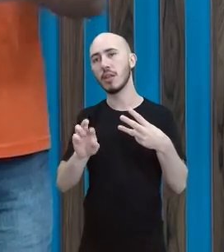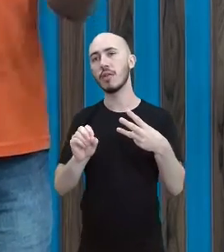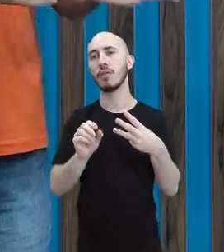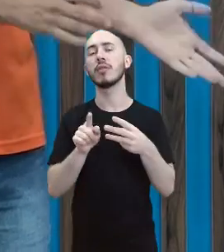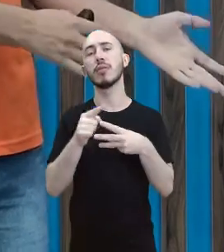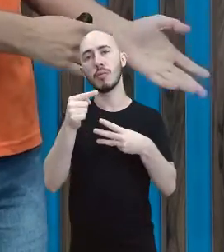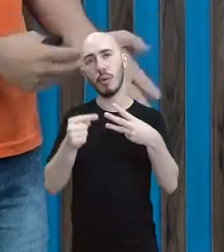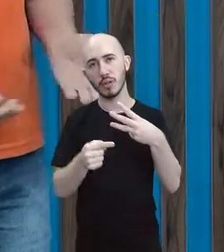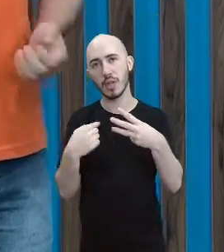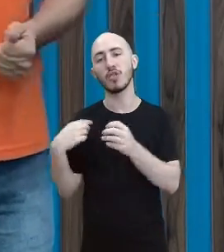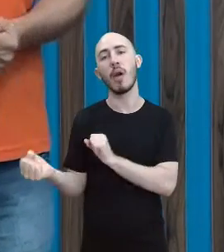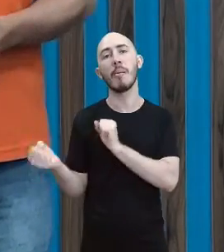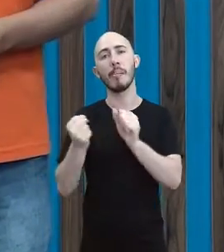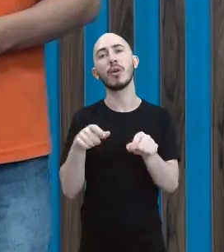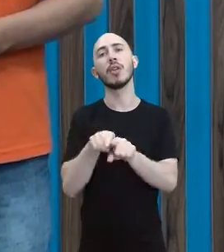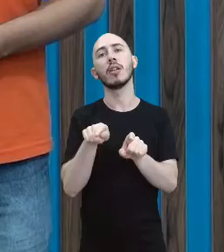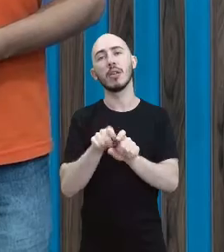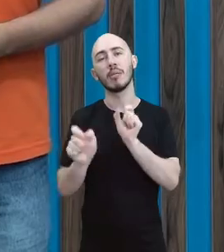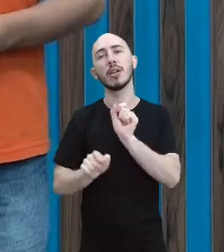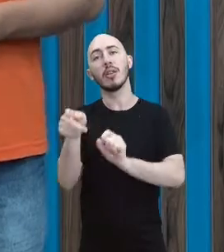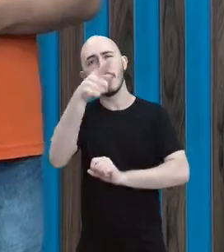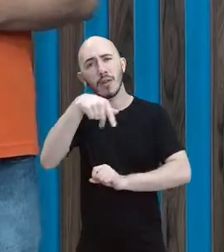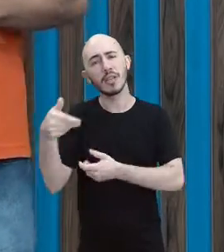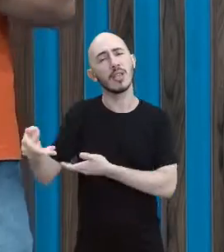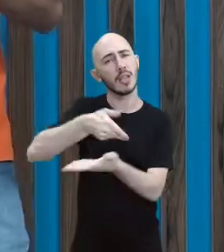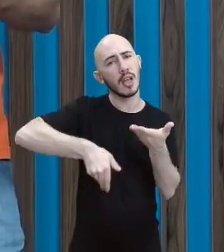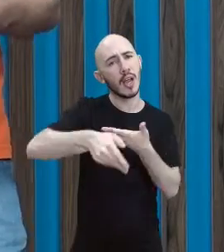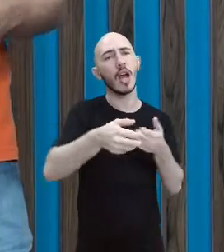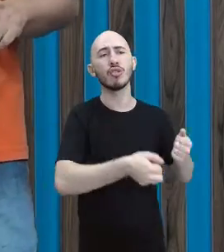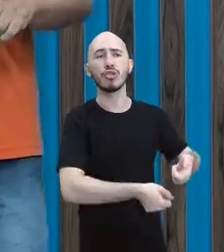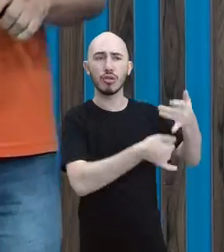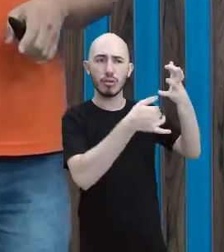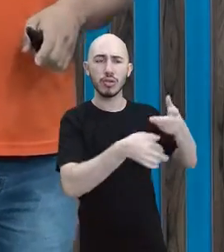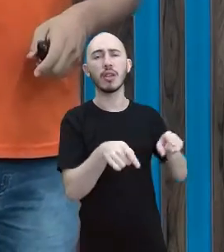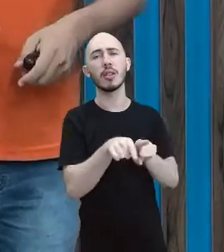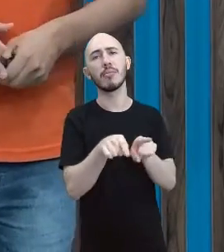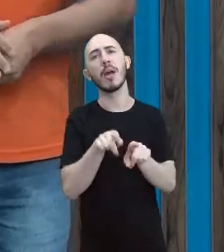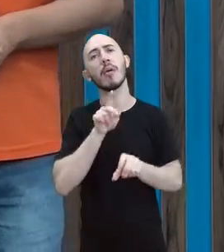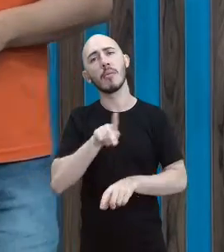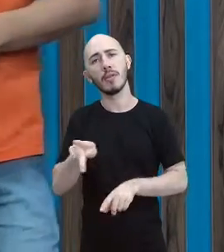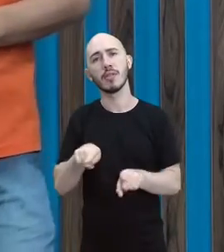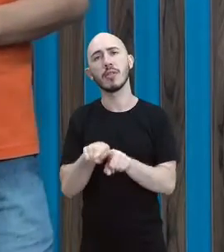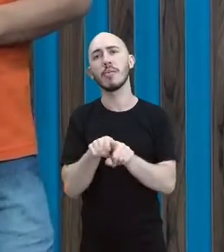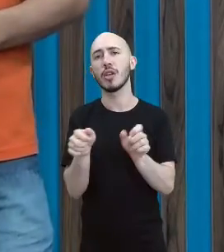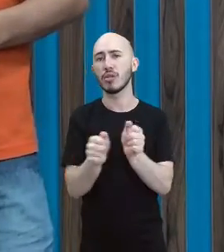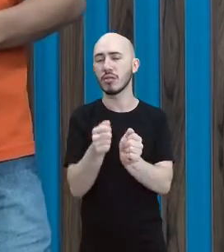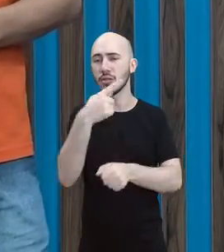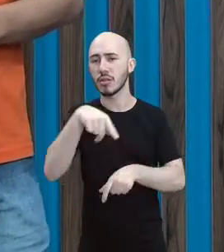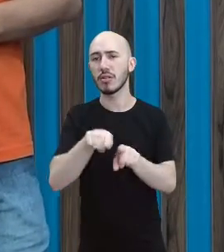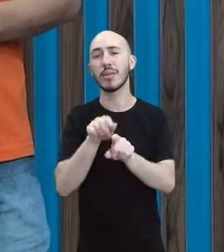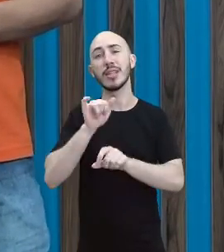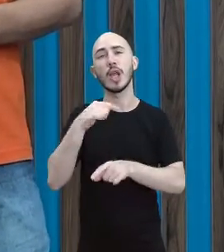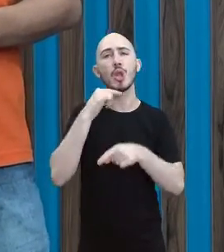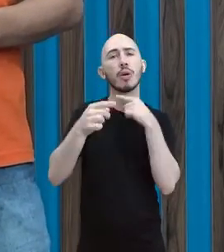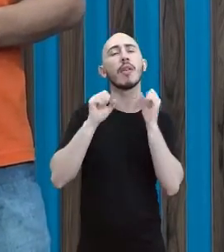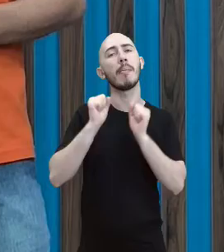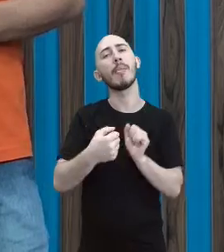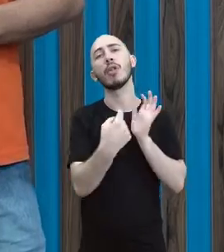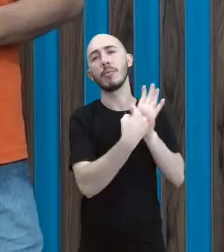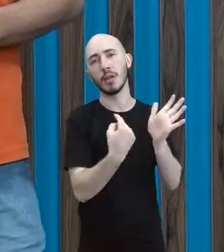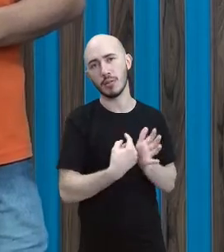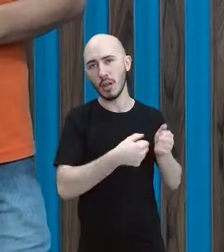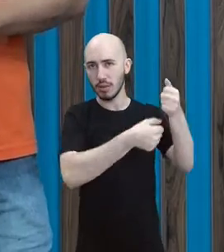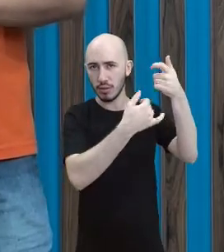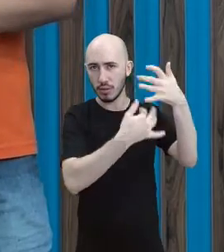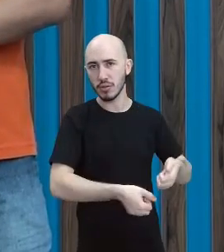de vocês, mandem as mensagens aqui para o chat, para a gente poder esclarecer mais qualquer questão que não ficar clara para vocês. Beleza?